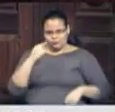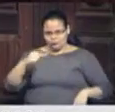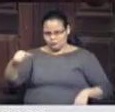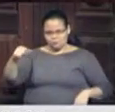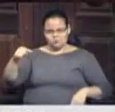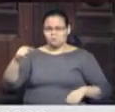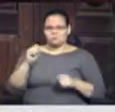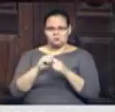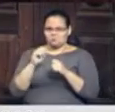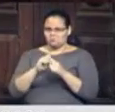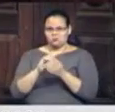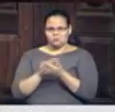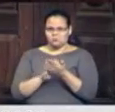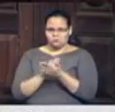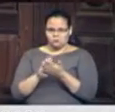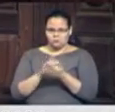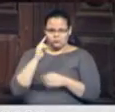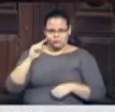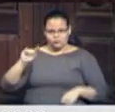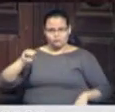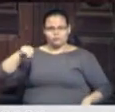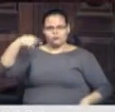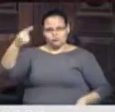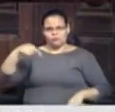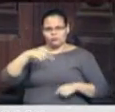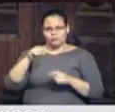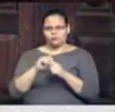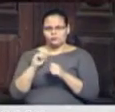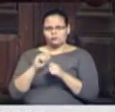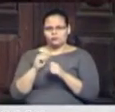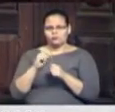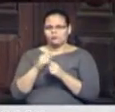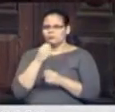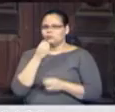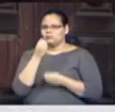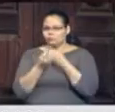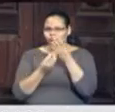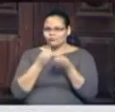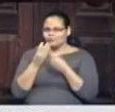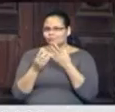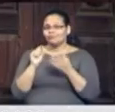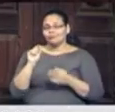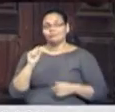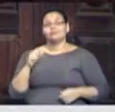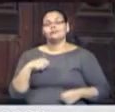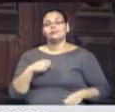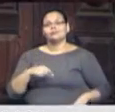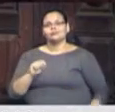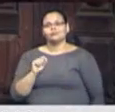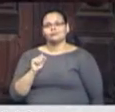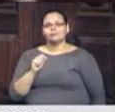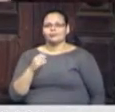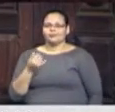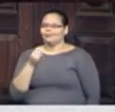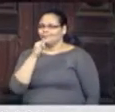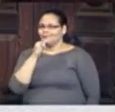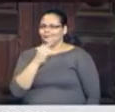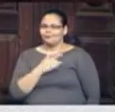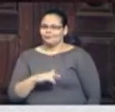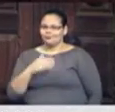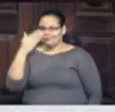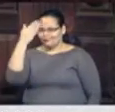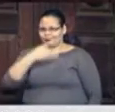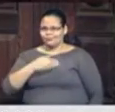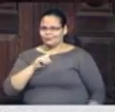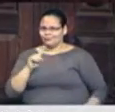foi feito, a semana que vem nós vamos estar aqui fazendo a denúncia daquilo que, infelizmente, foi prometido e não